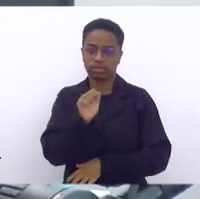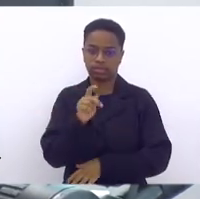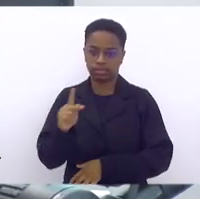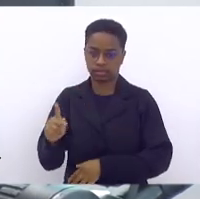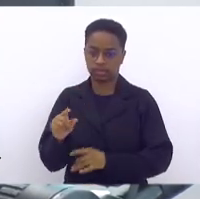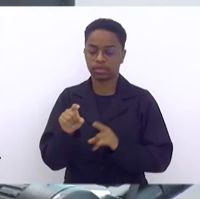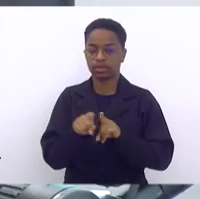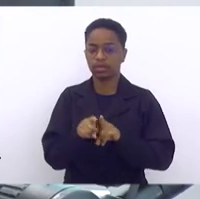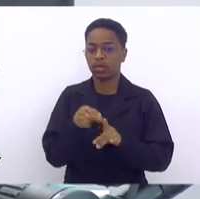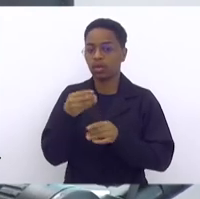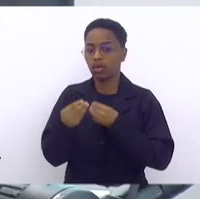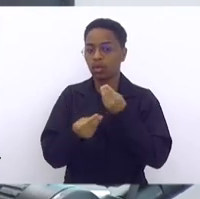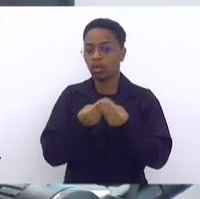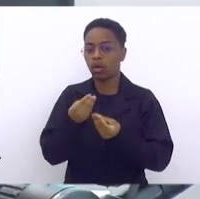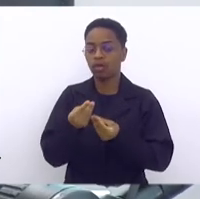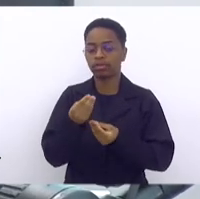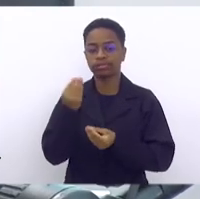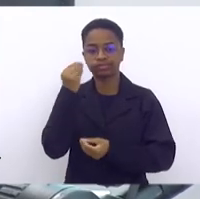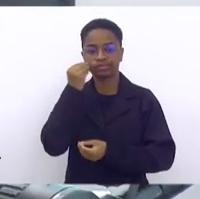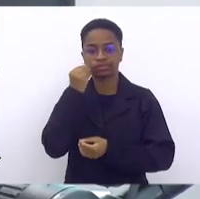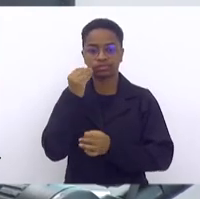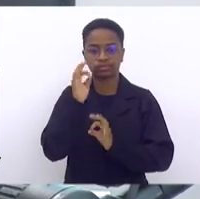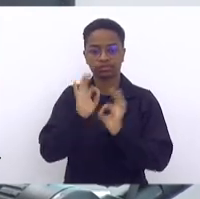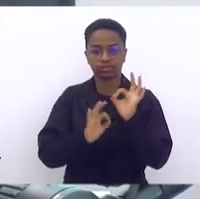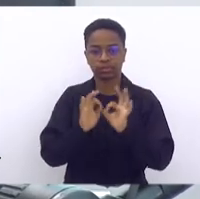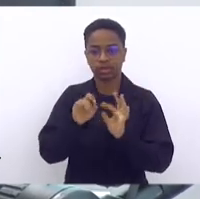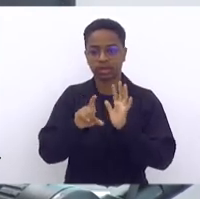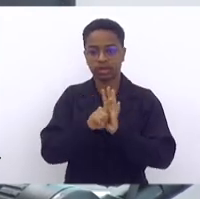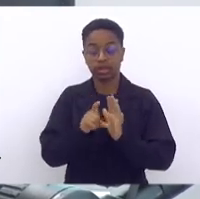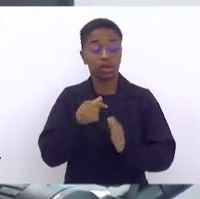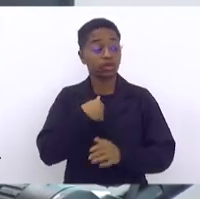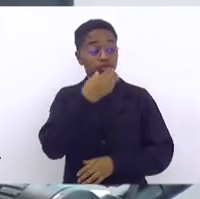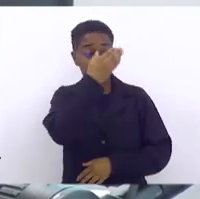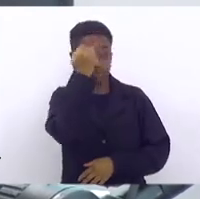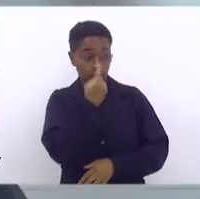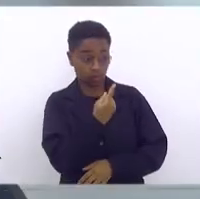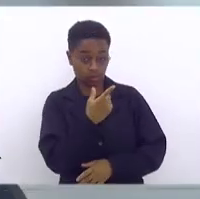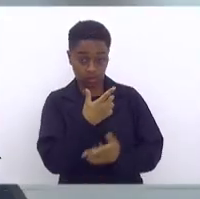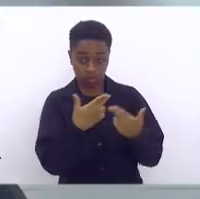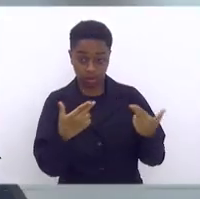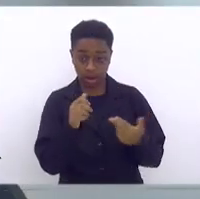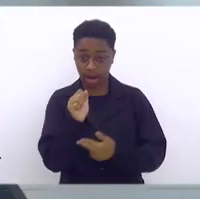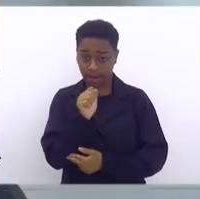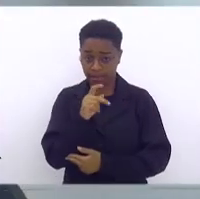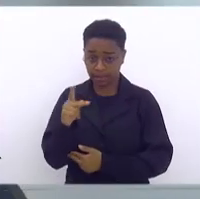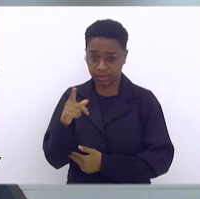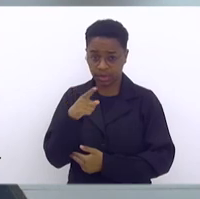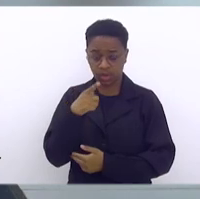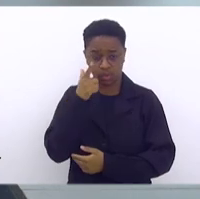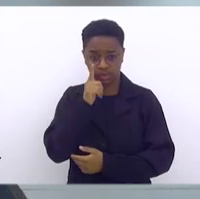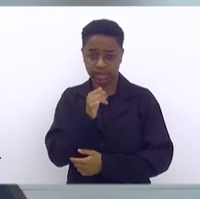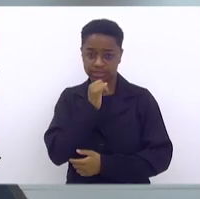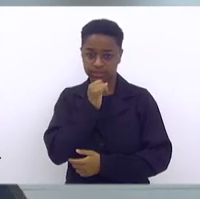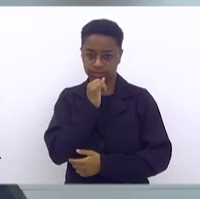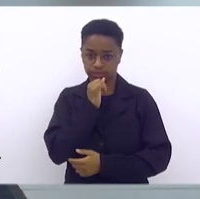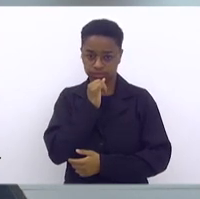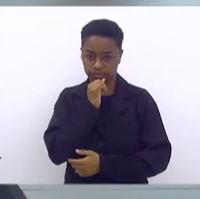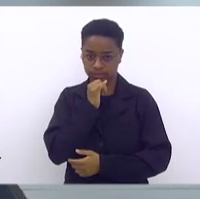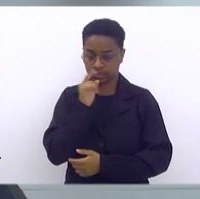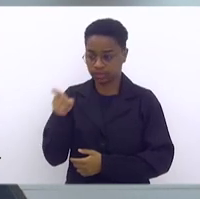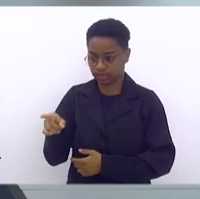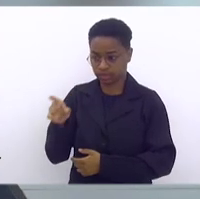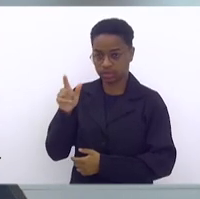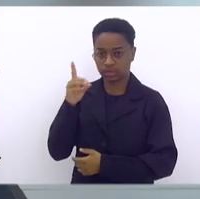além de buscar a regulamentação da lei? Presidente, só esqueci da mesma coisa. O aplicativo ele faz cruzamento? Por exemplo, a deputada Marta